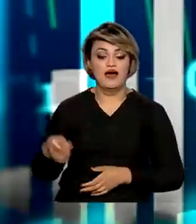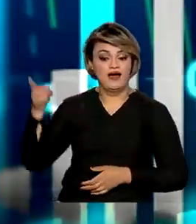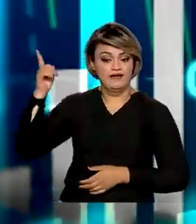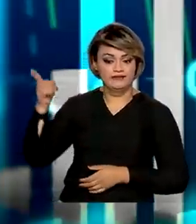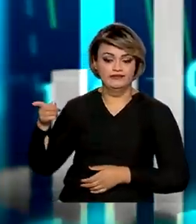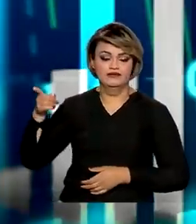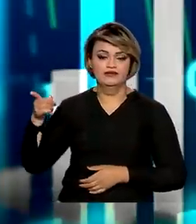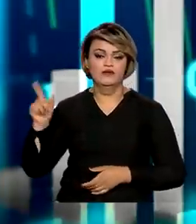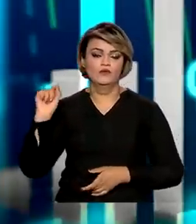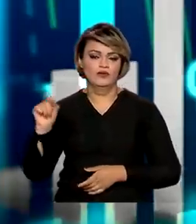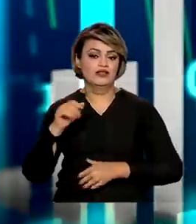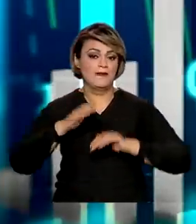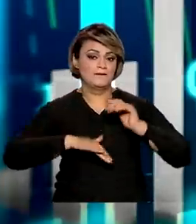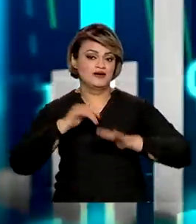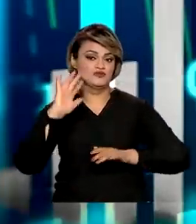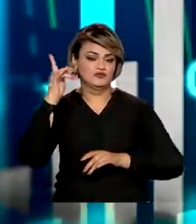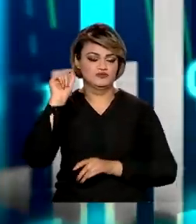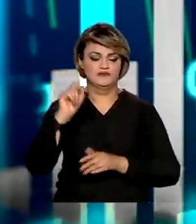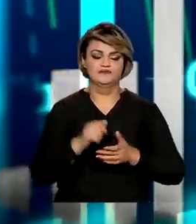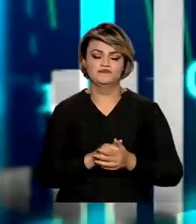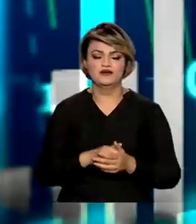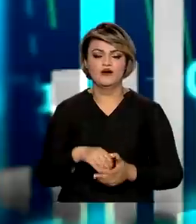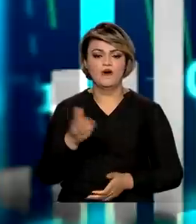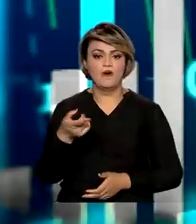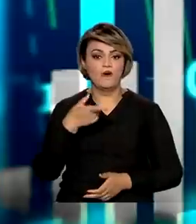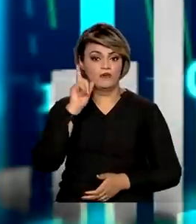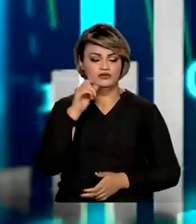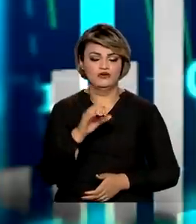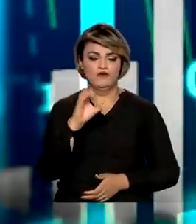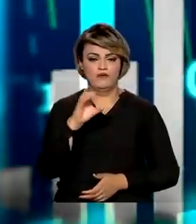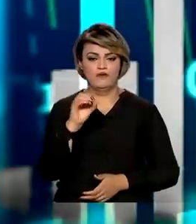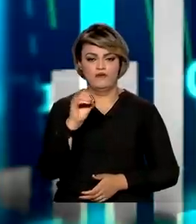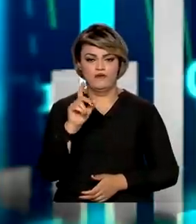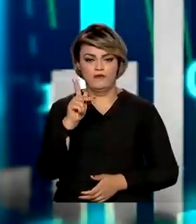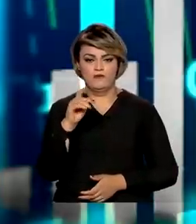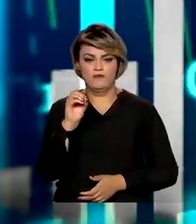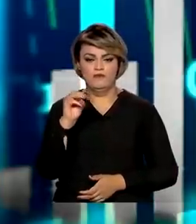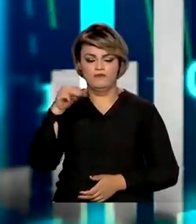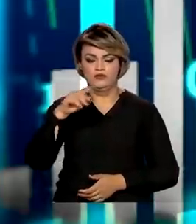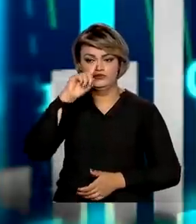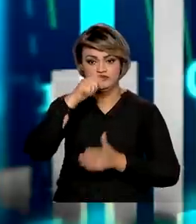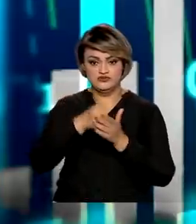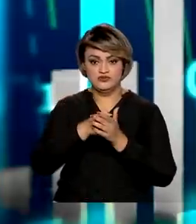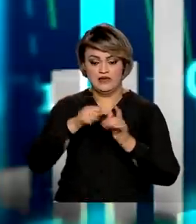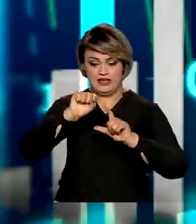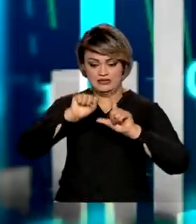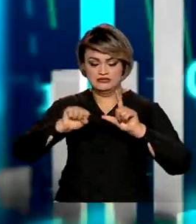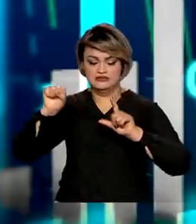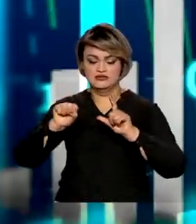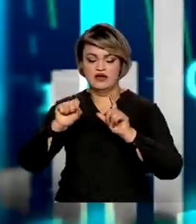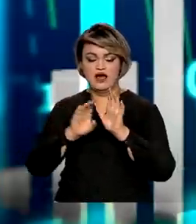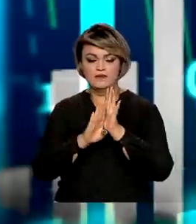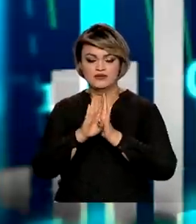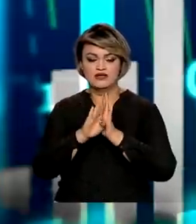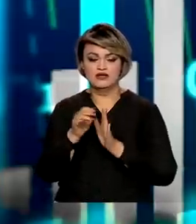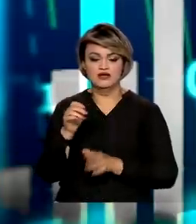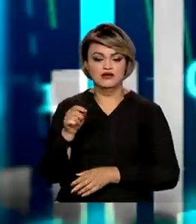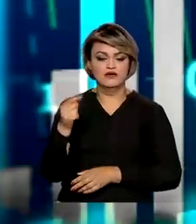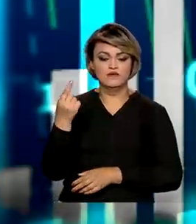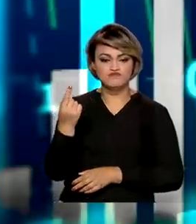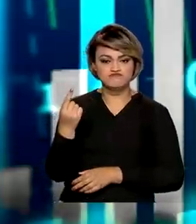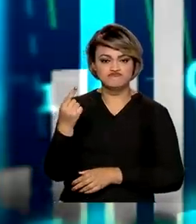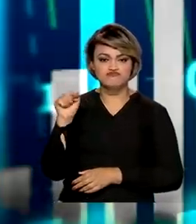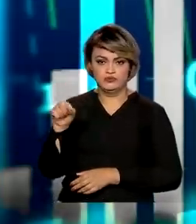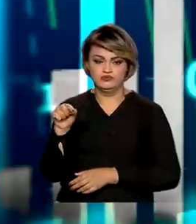temos então de concreto ontem o COPOM decidiu o aumento desta taxa SELIC para 12 o regulamento